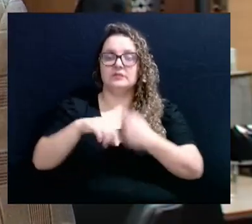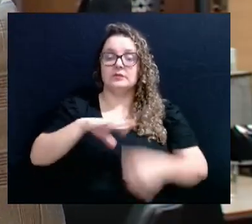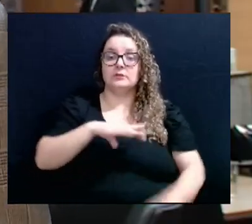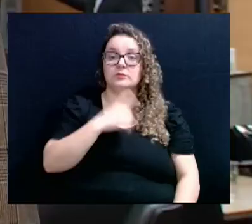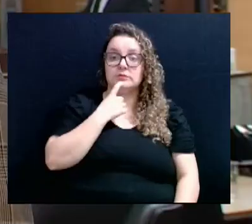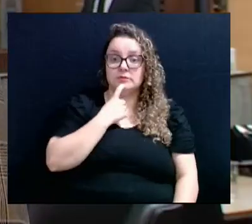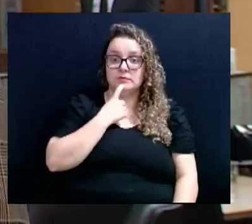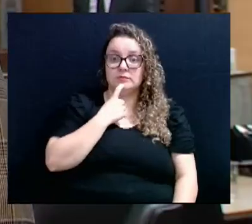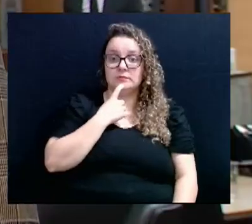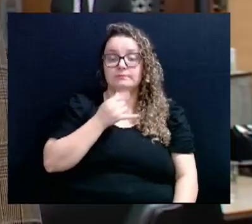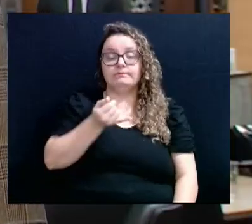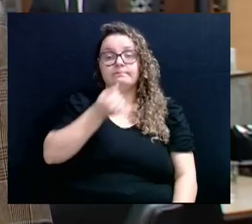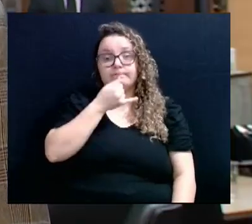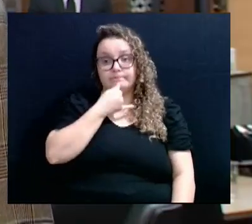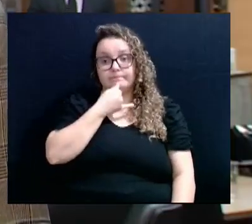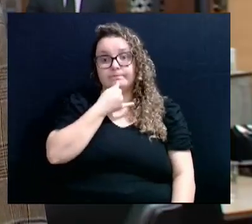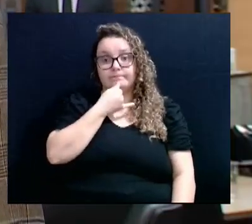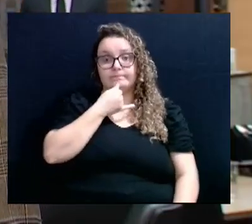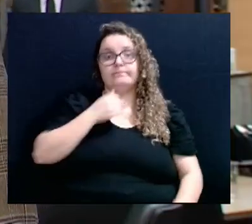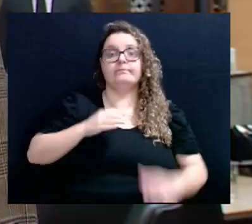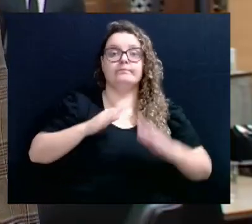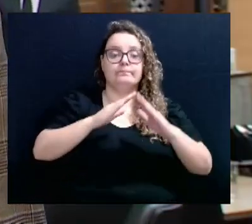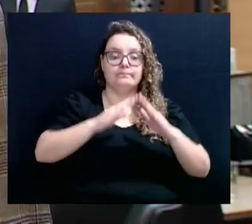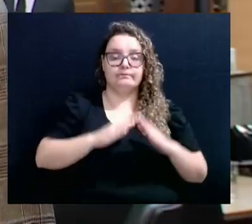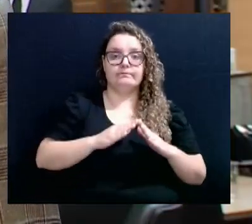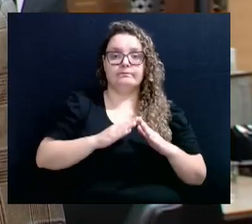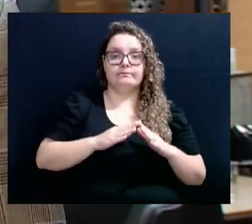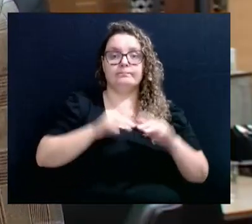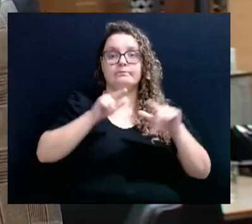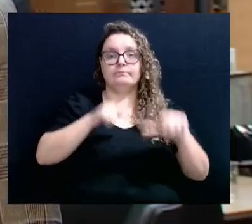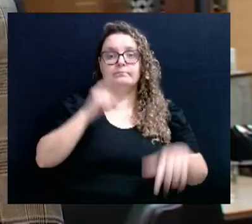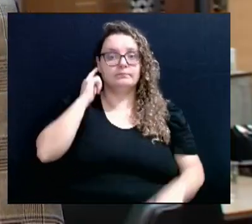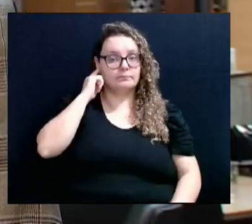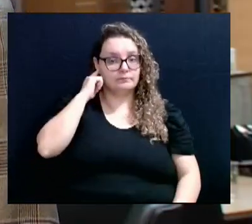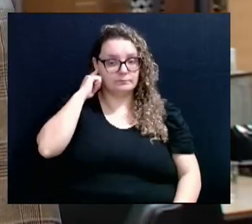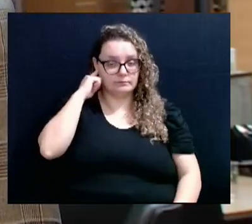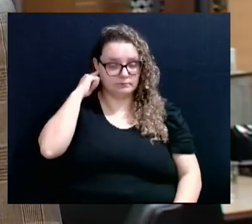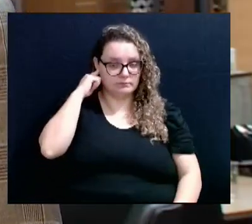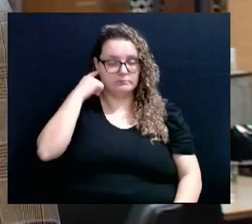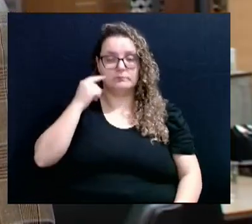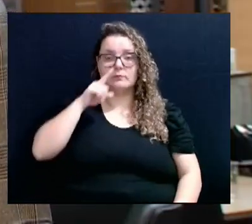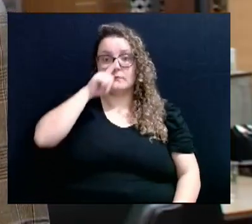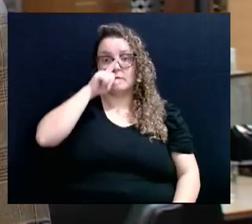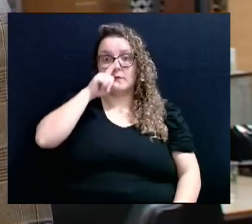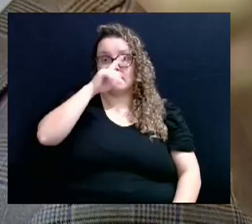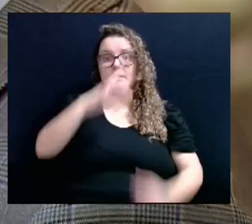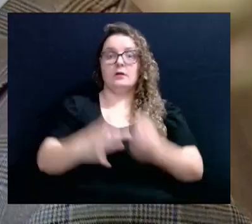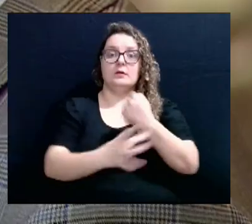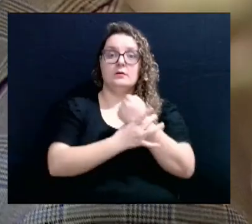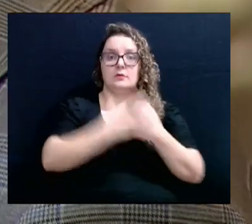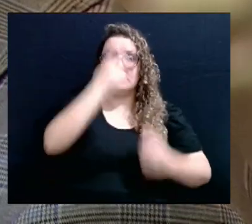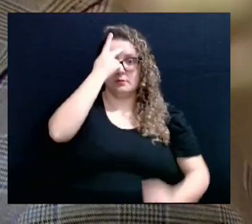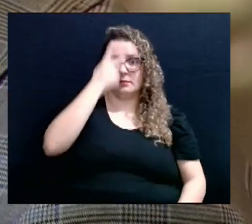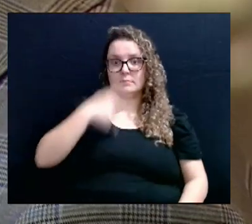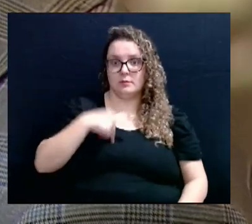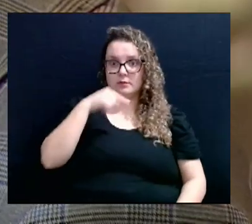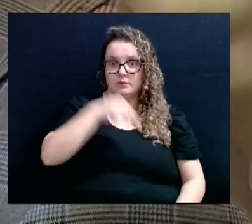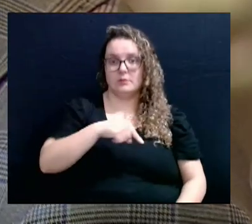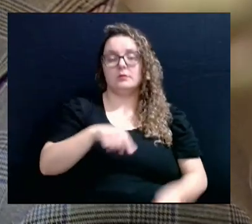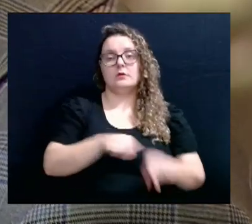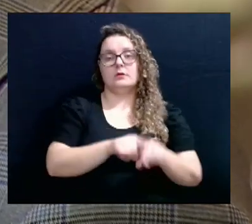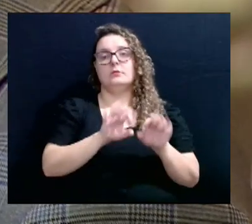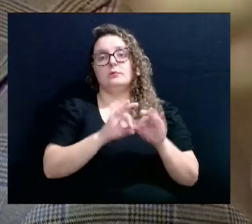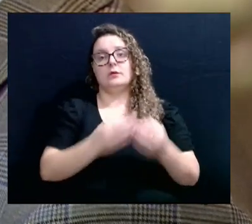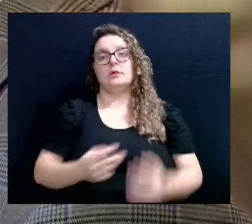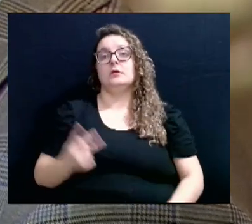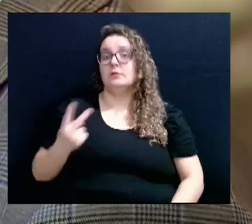infelizmente, moram em locais que trazem risco para a segurança dele e da sua família. Ainda segundo o